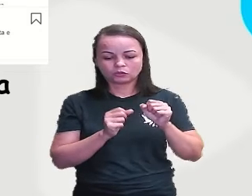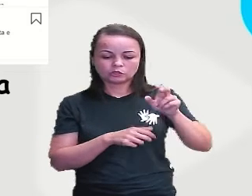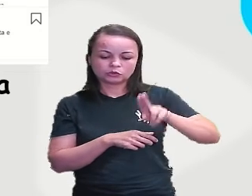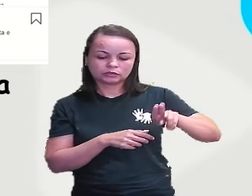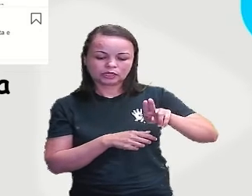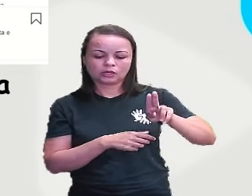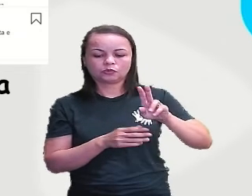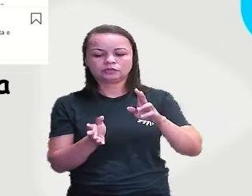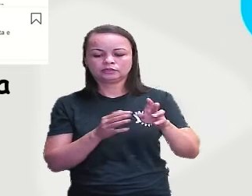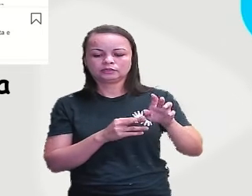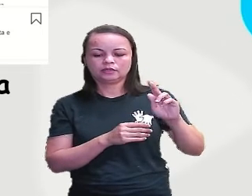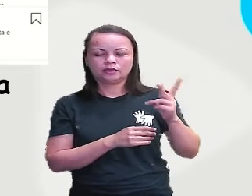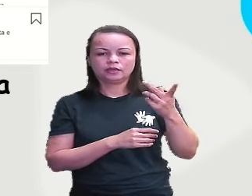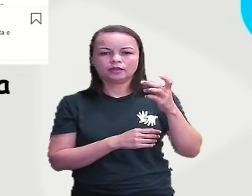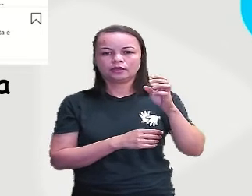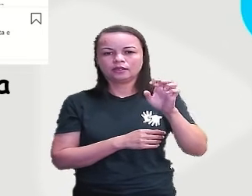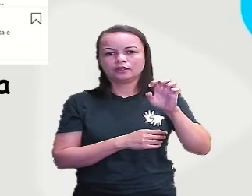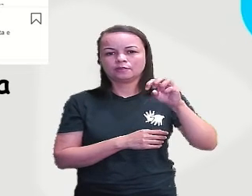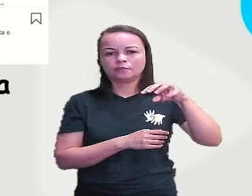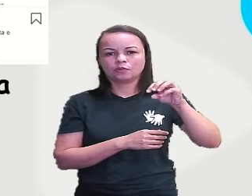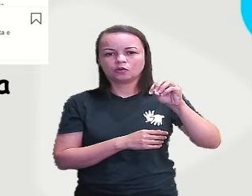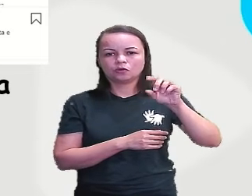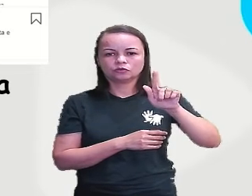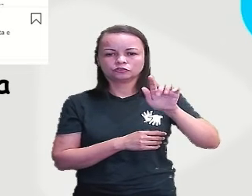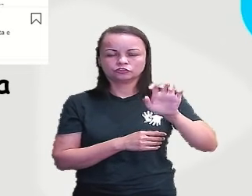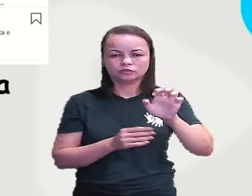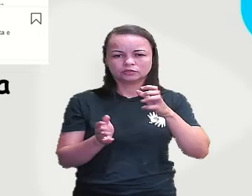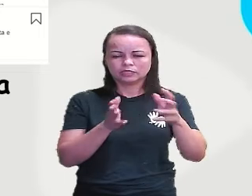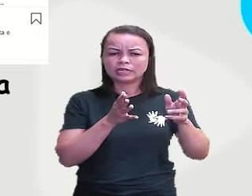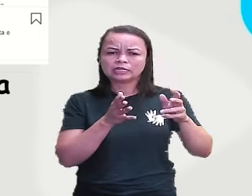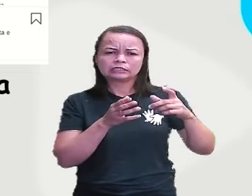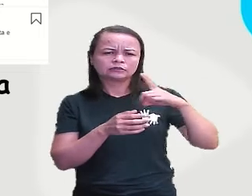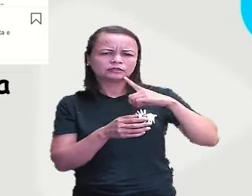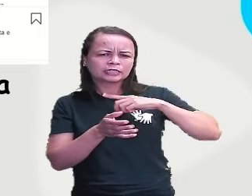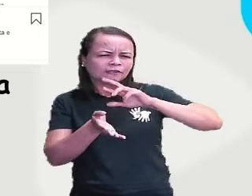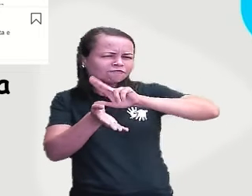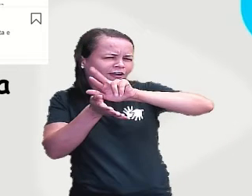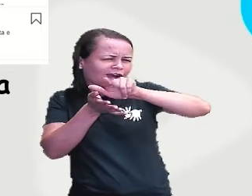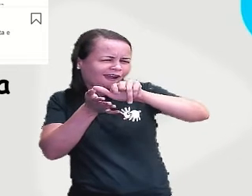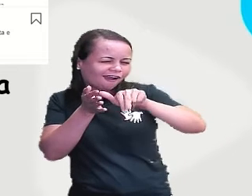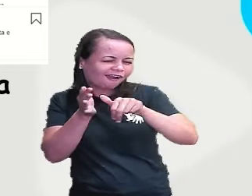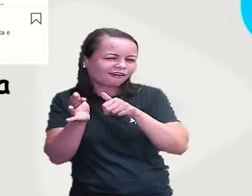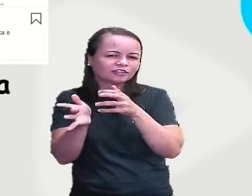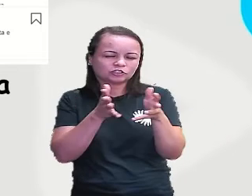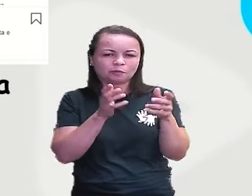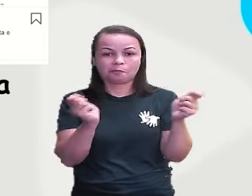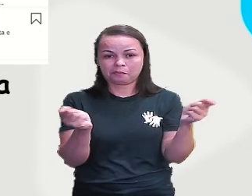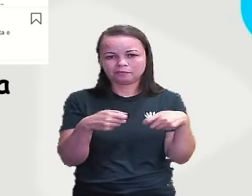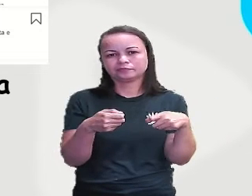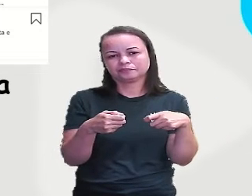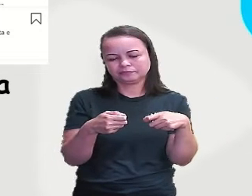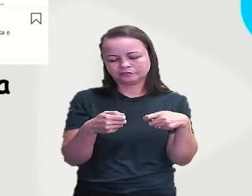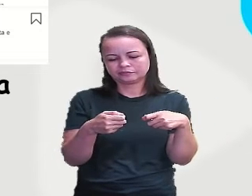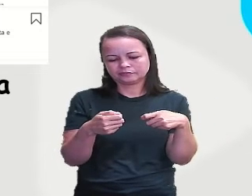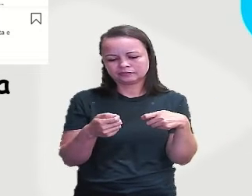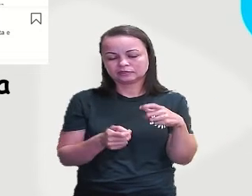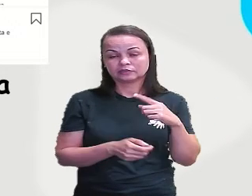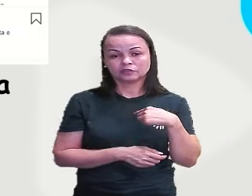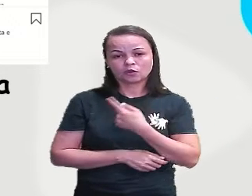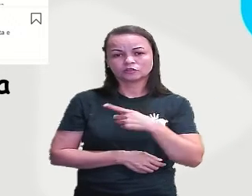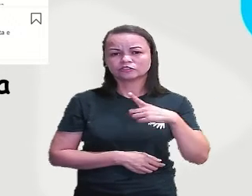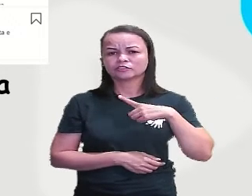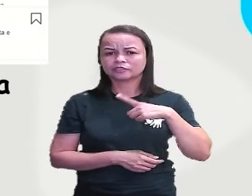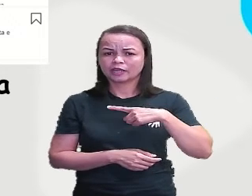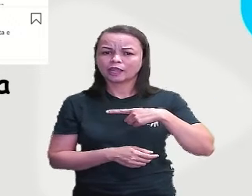que aí a gente já percebe, né? Esse hipertexto, essa múltipla possibilidades que nós temos